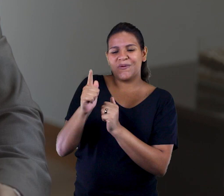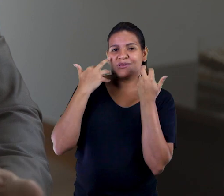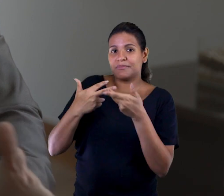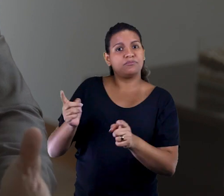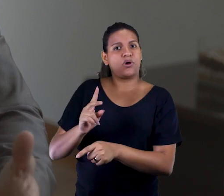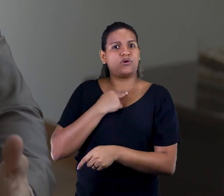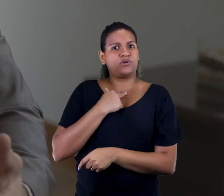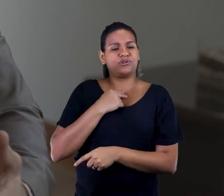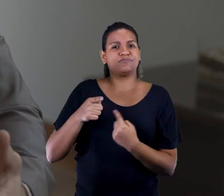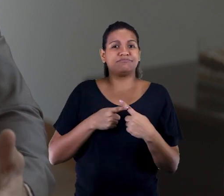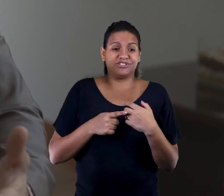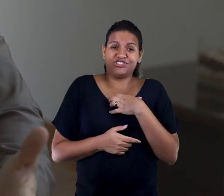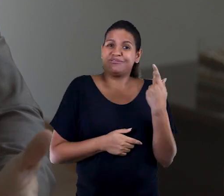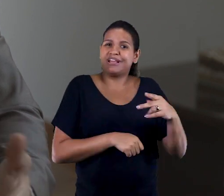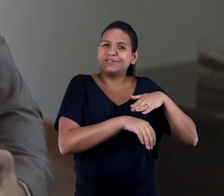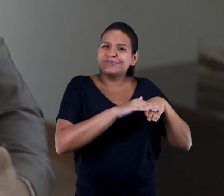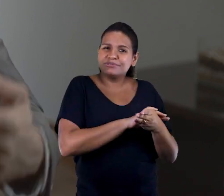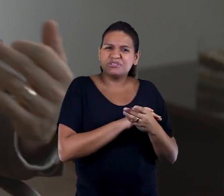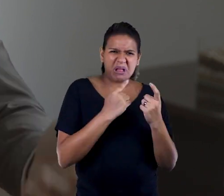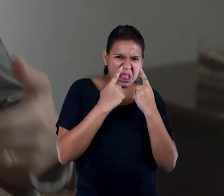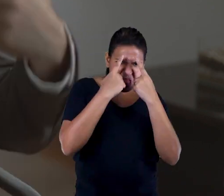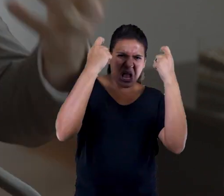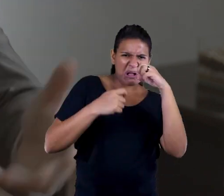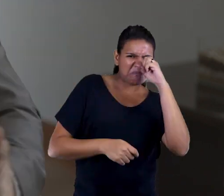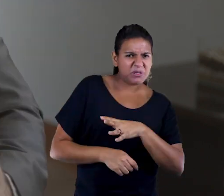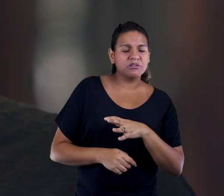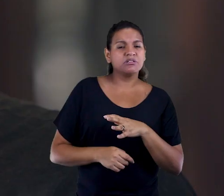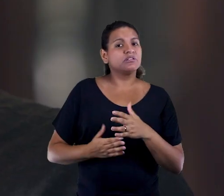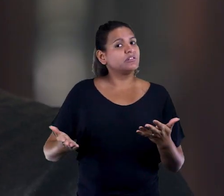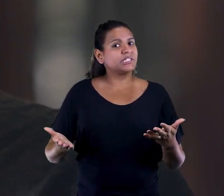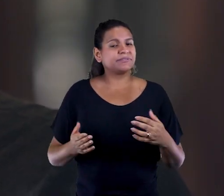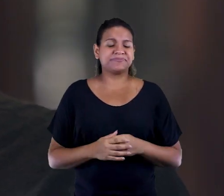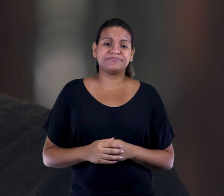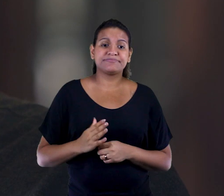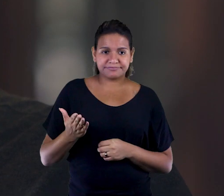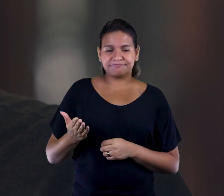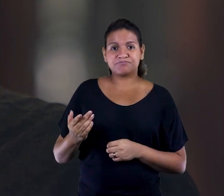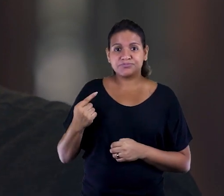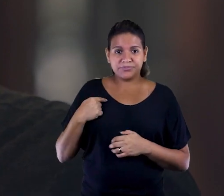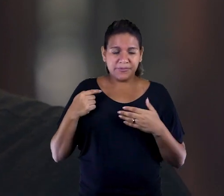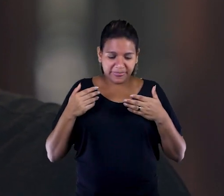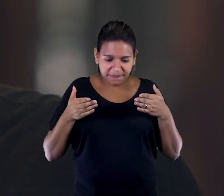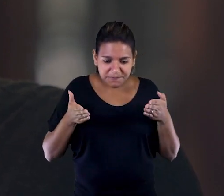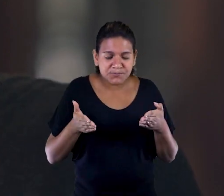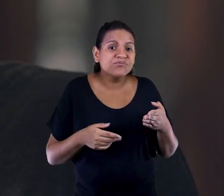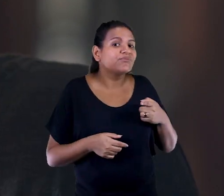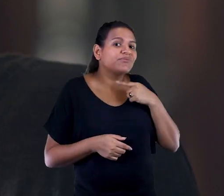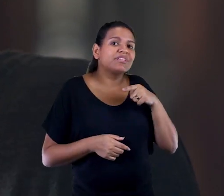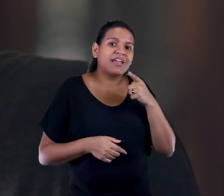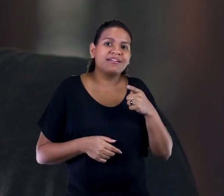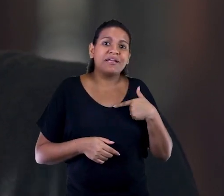um trabalho todo diferenciado que foi realizado, né, pela Luísa Mel, pelo Alê. Ninguém chegava nos cães. Enquanto eu não cheguei ali,